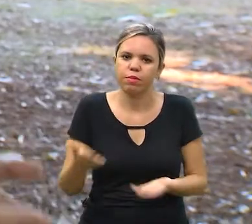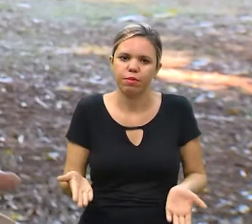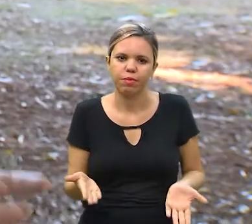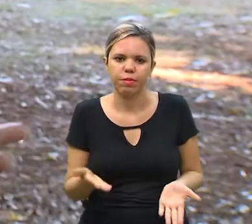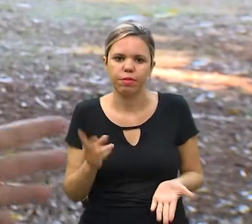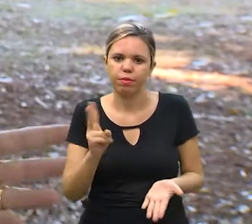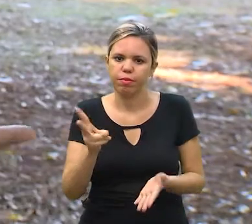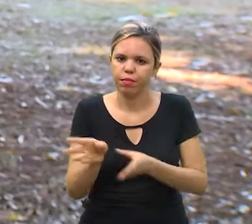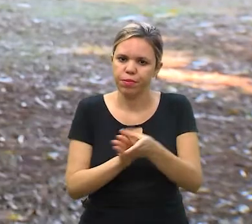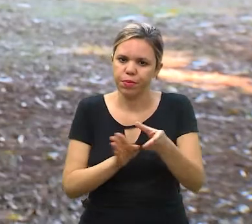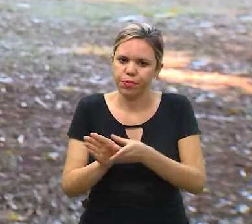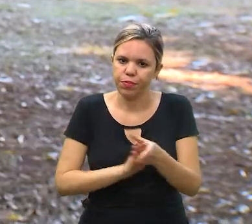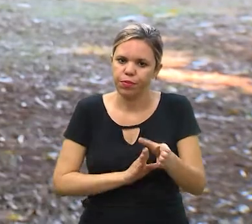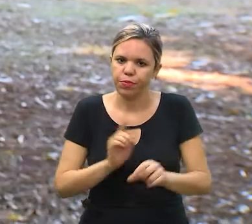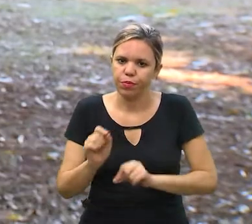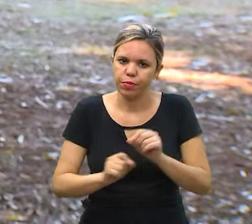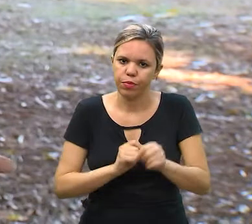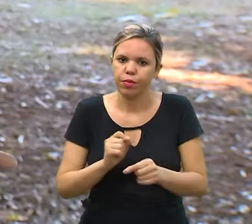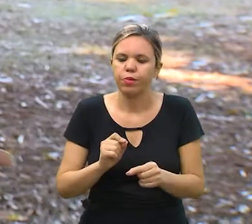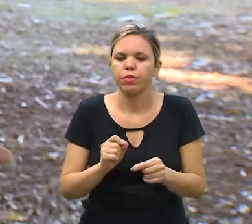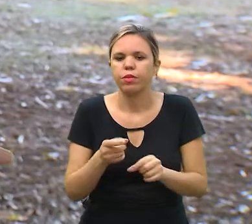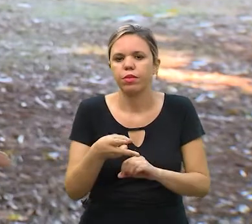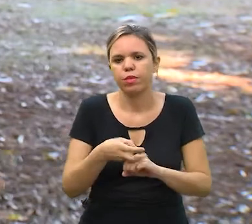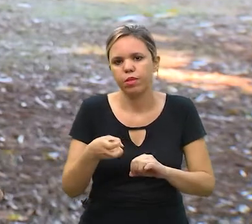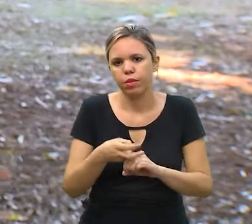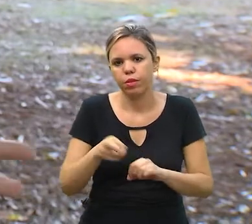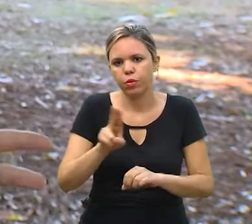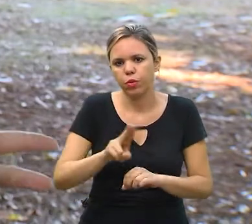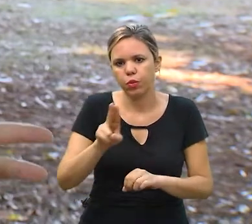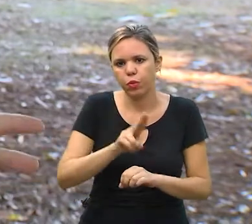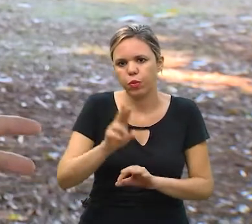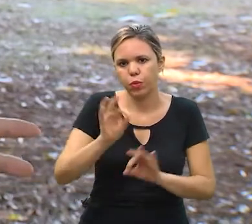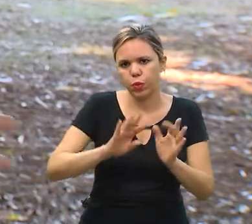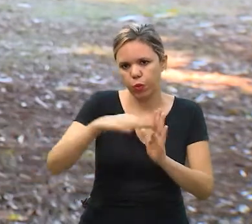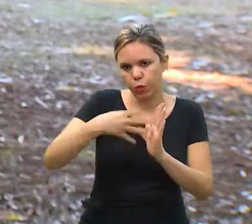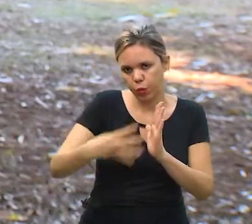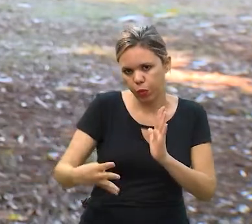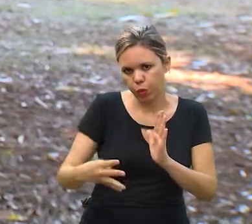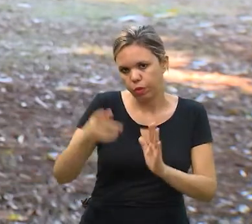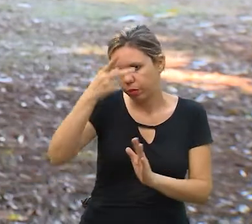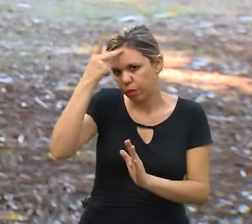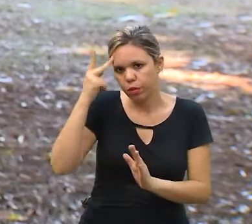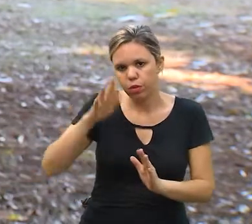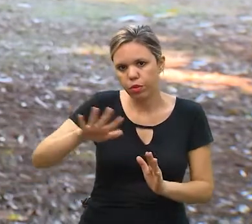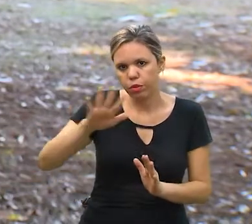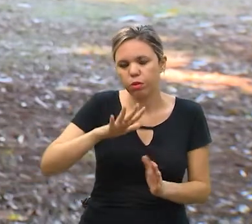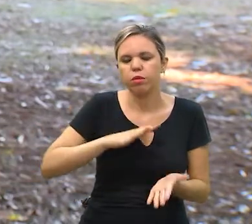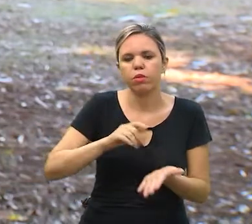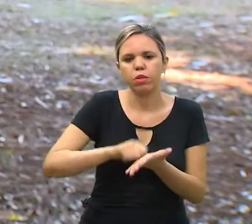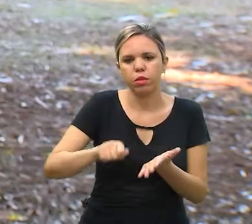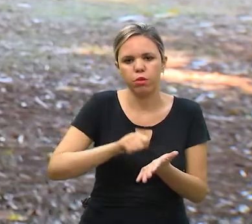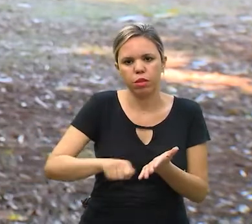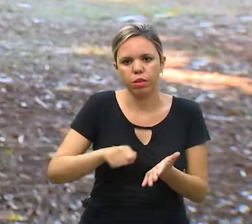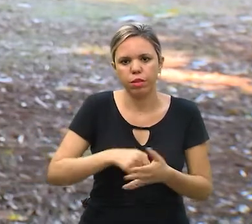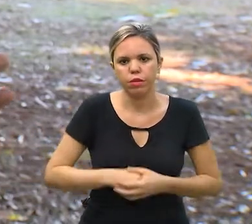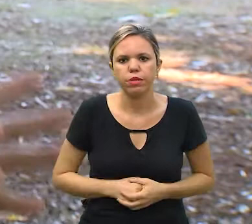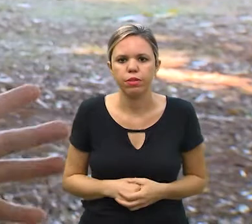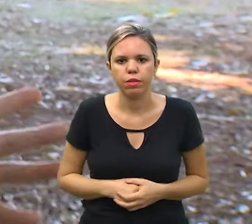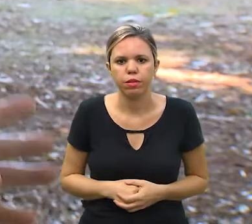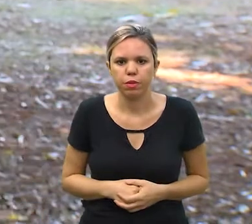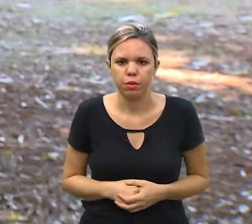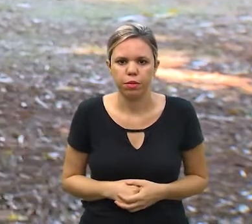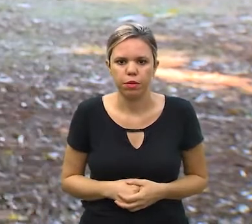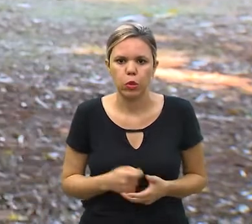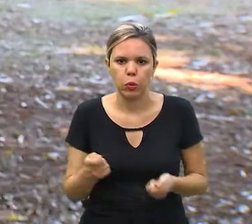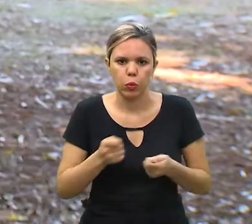sempre indico, né, um aplicativo, algumas pessoas gostam de planilha, ou outras pessoas utilizam até o caderno, mas um mecanismo